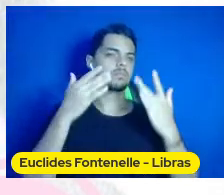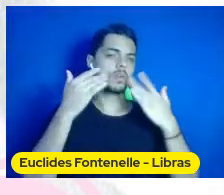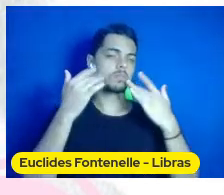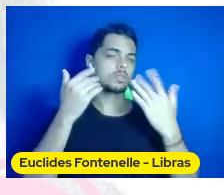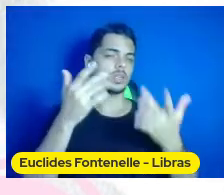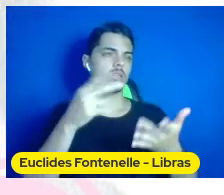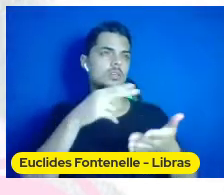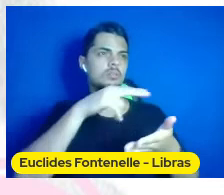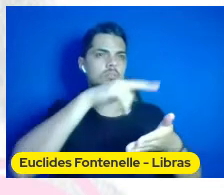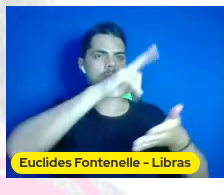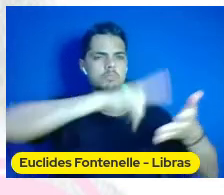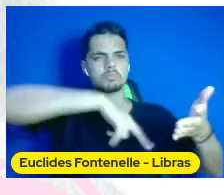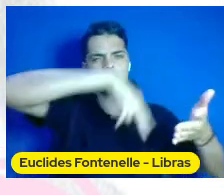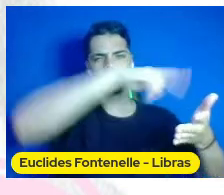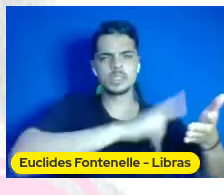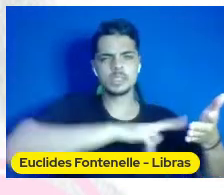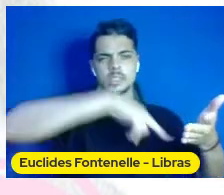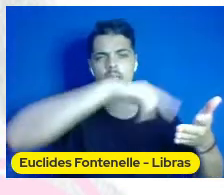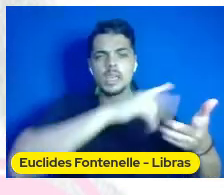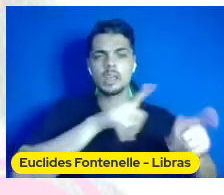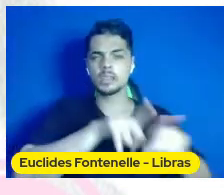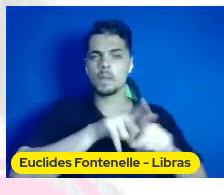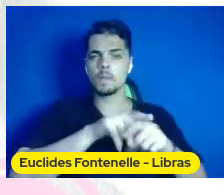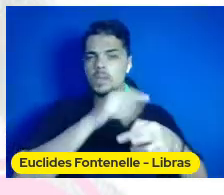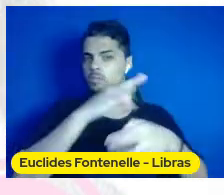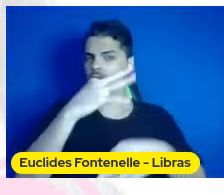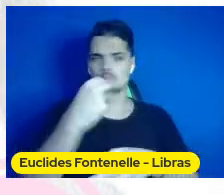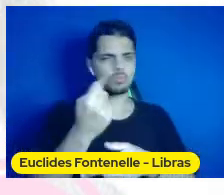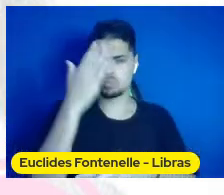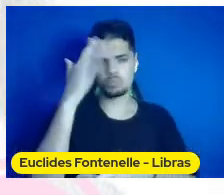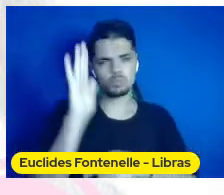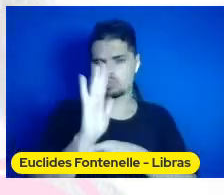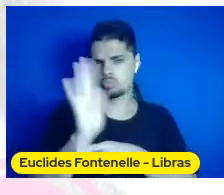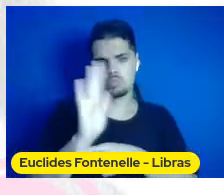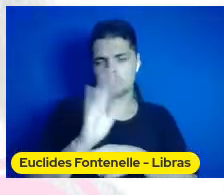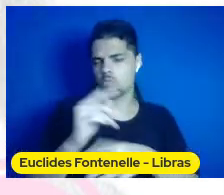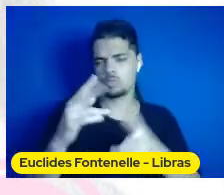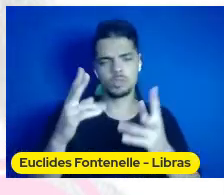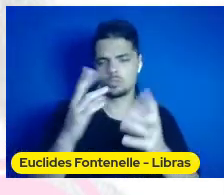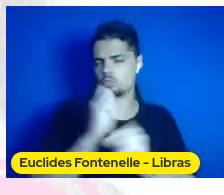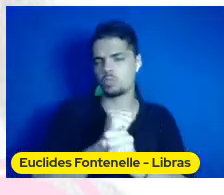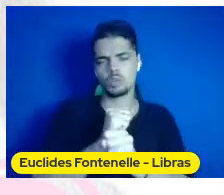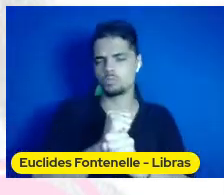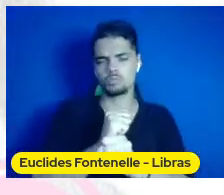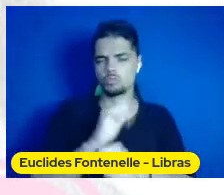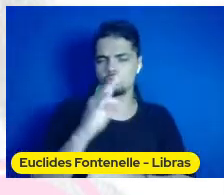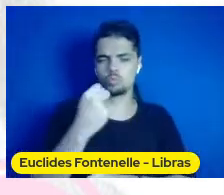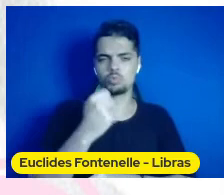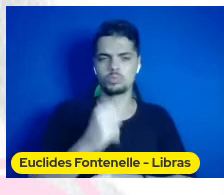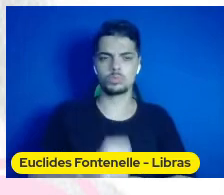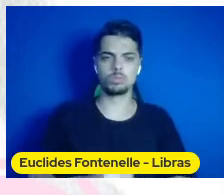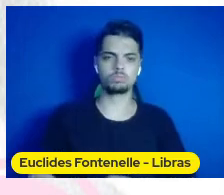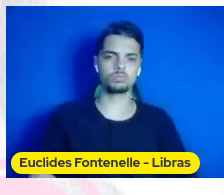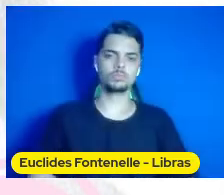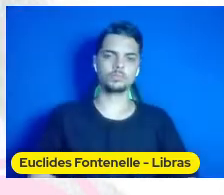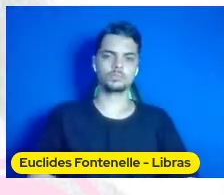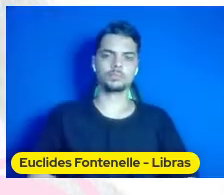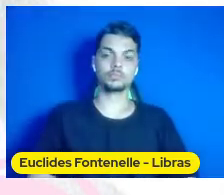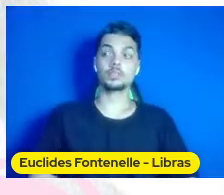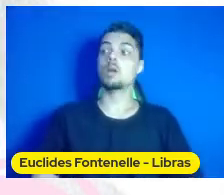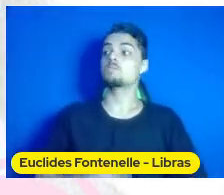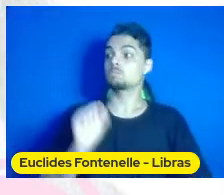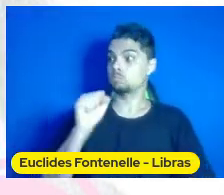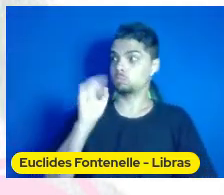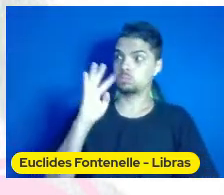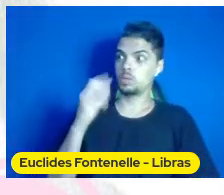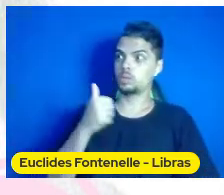música, tudo, né? Arte cênica, tudo. É bem completo. Ah, então, Antônio, fala